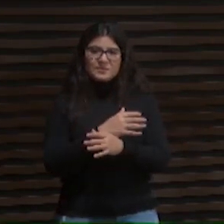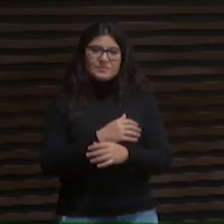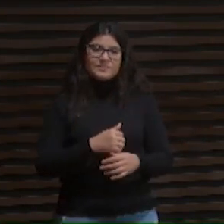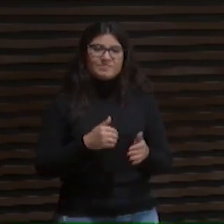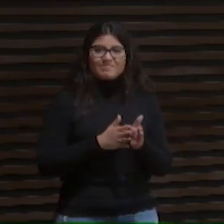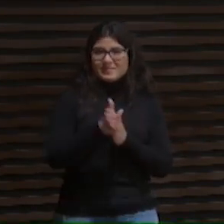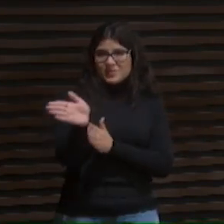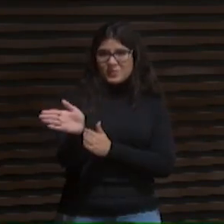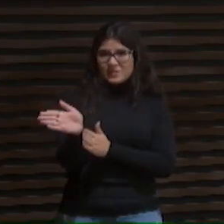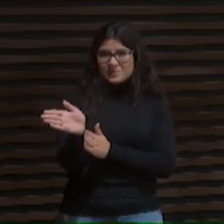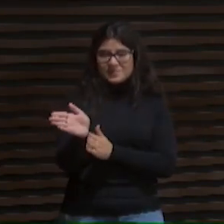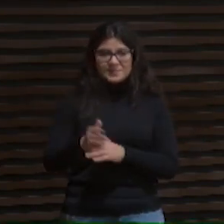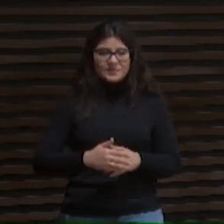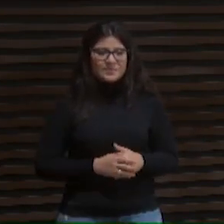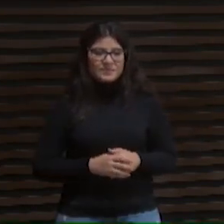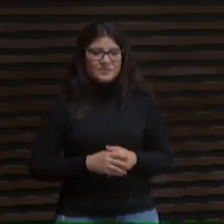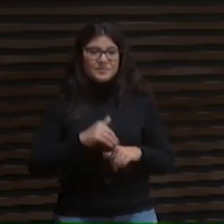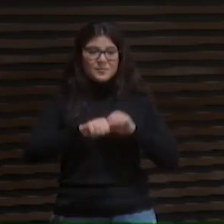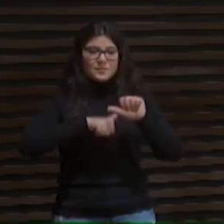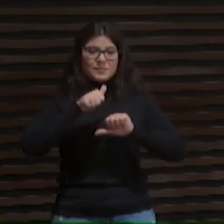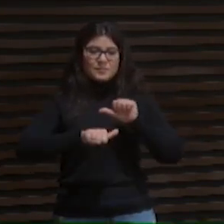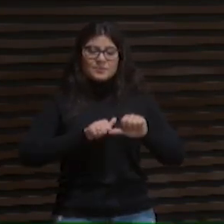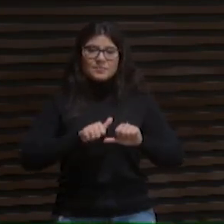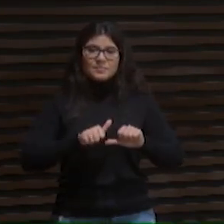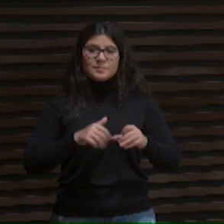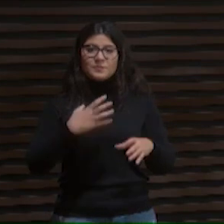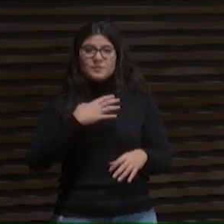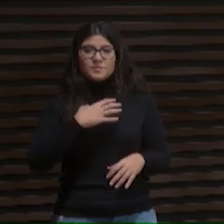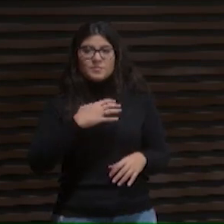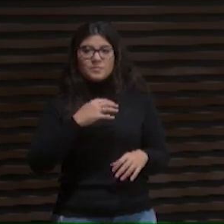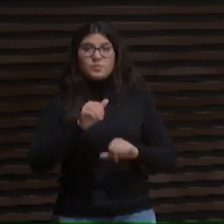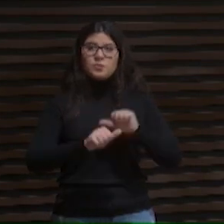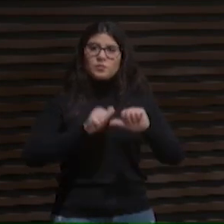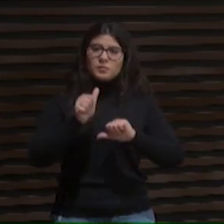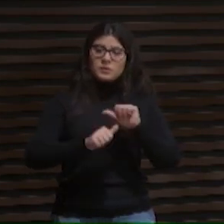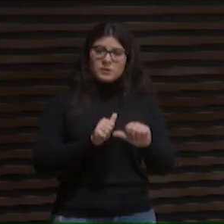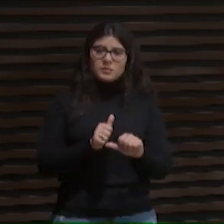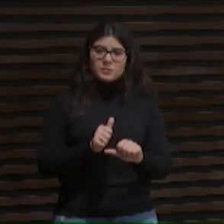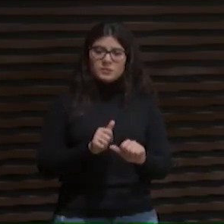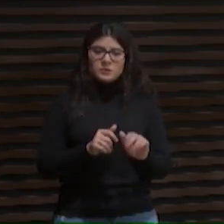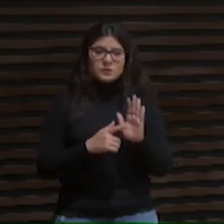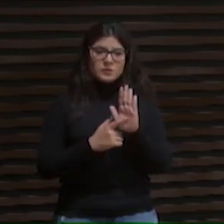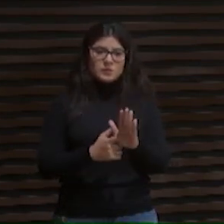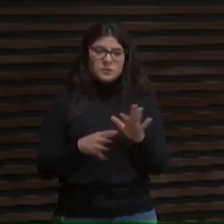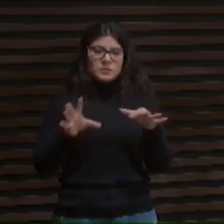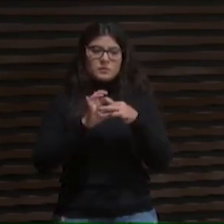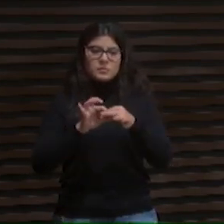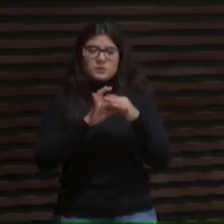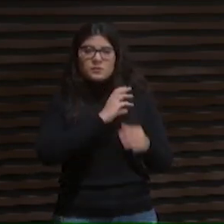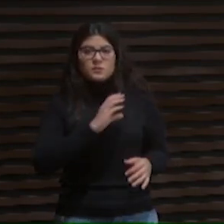O rumo é alterado. A mudança resultada da união com Cristo